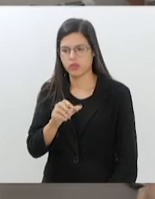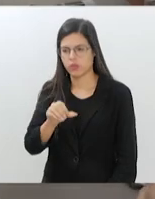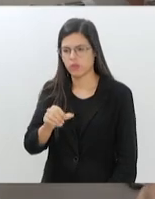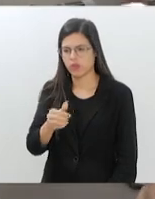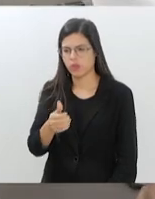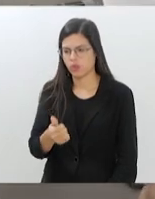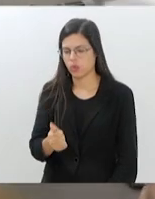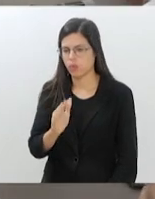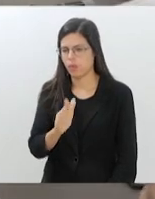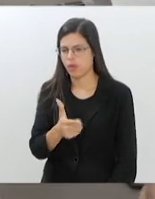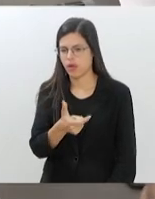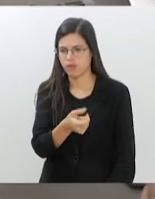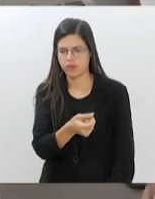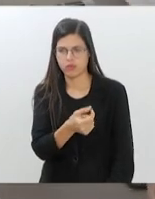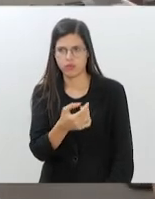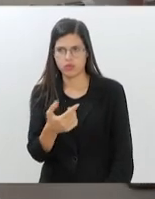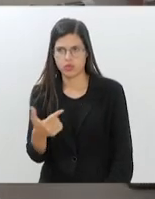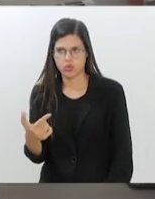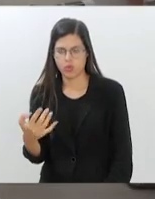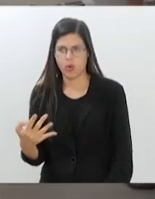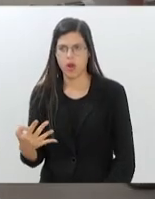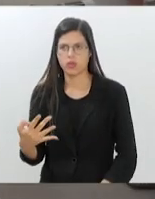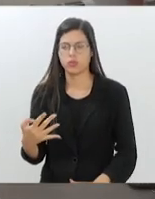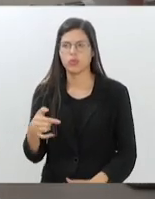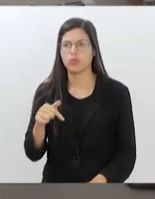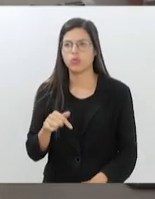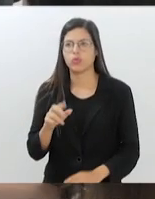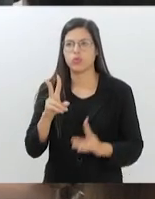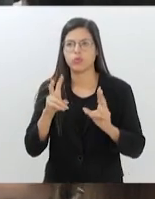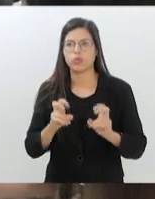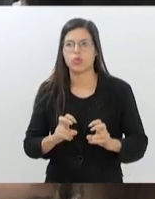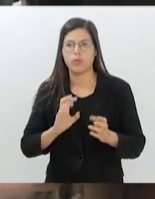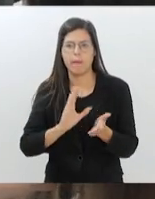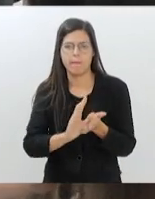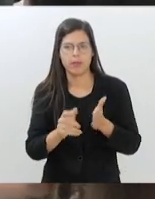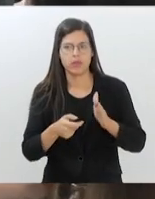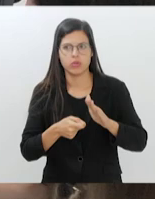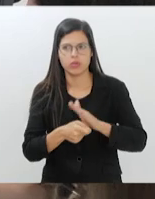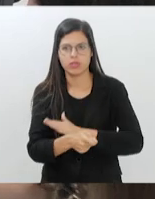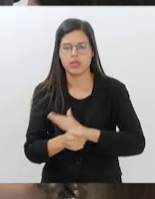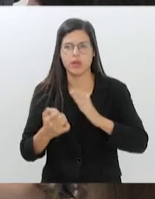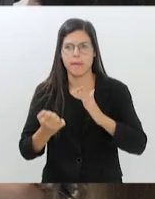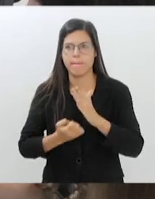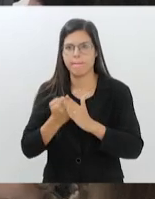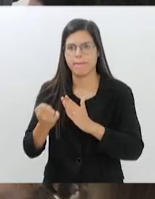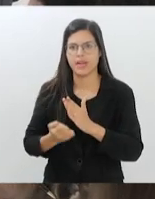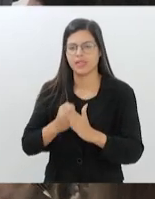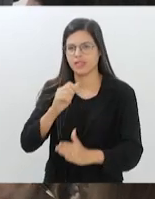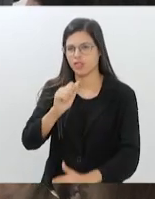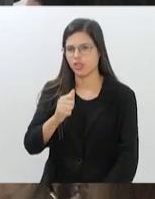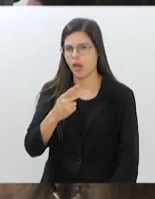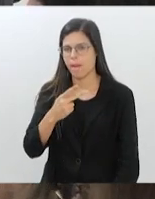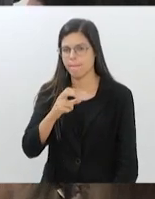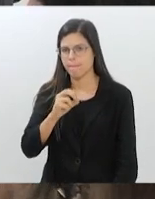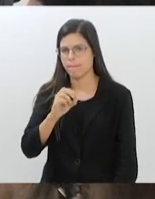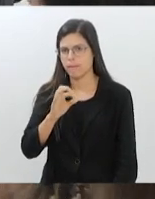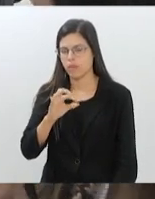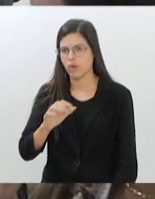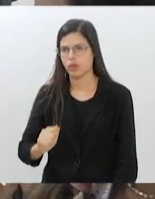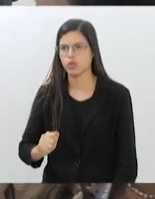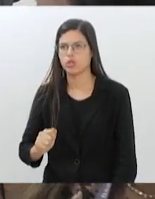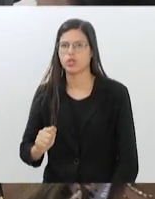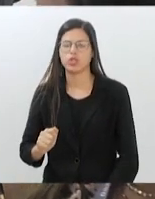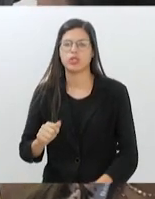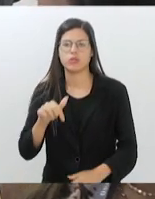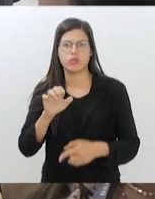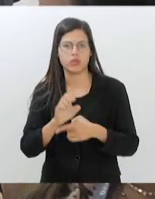Rodrigo Amorim que Veda a publicidade e Patrocínio de empresas de apostas sobre qualquer modalidade em Atividade desportivas no estado